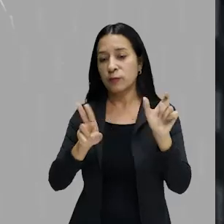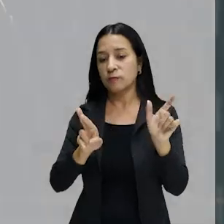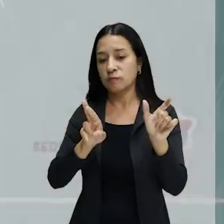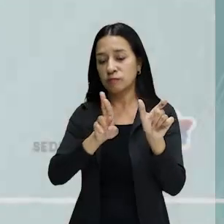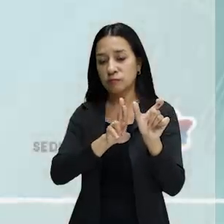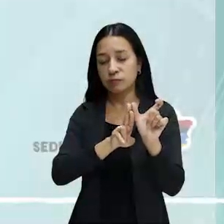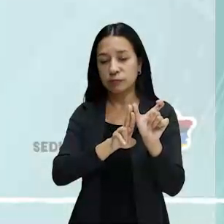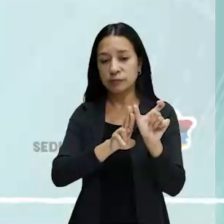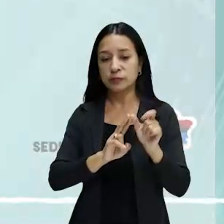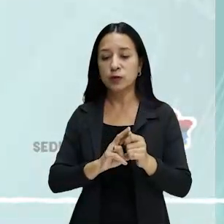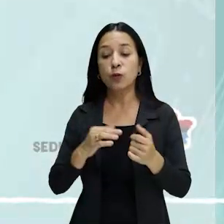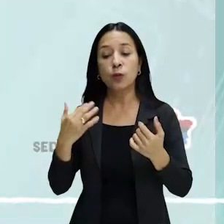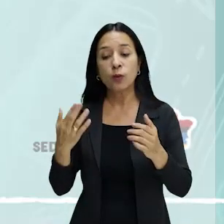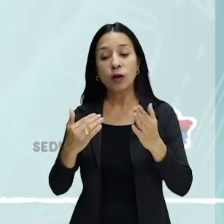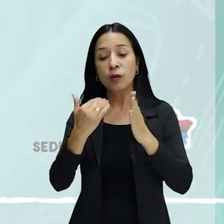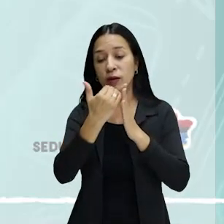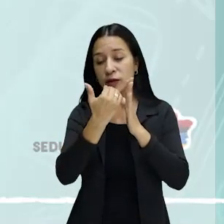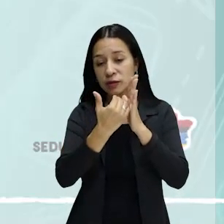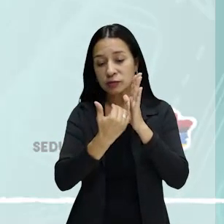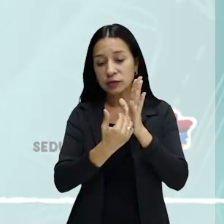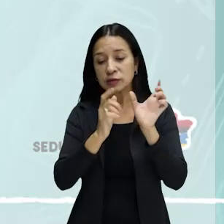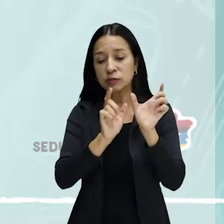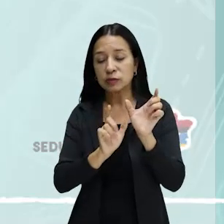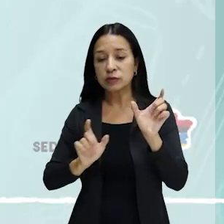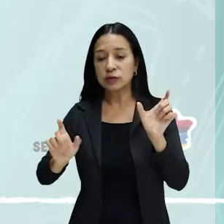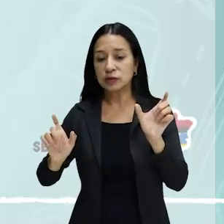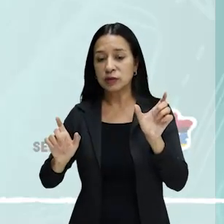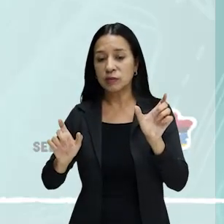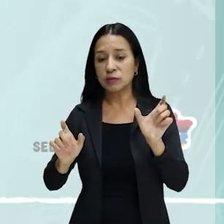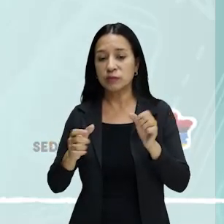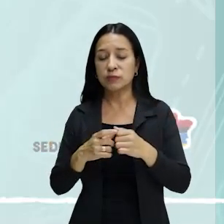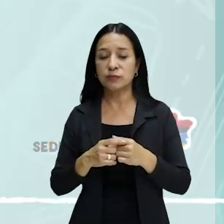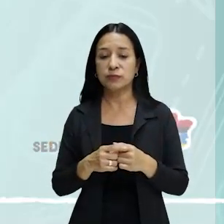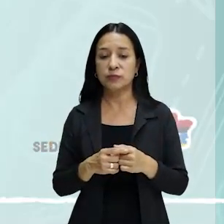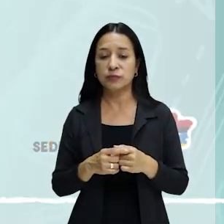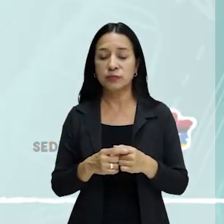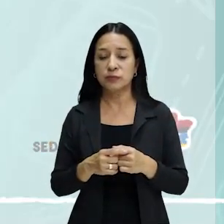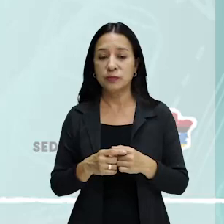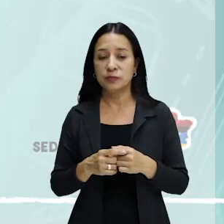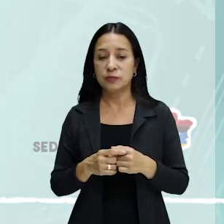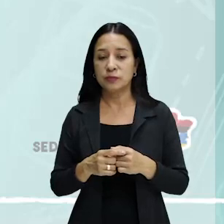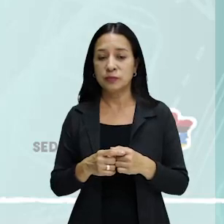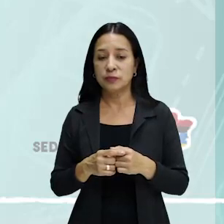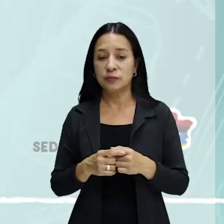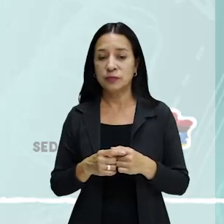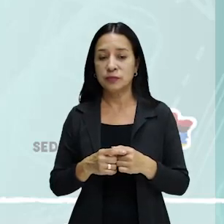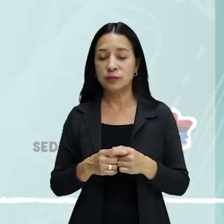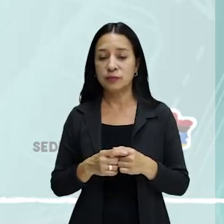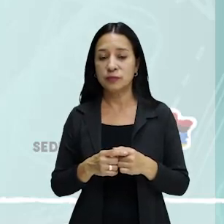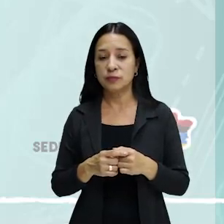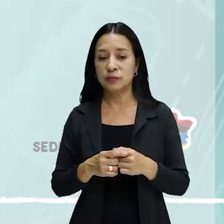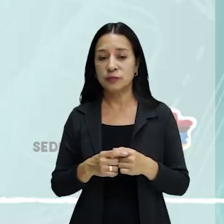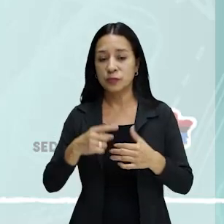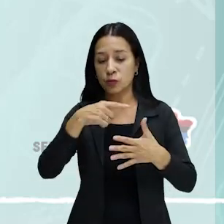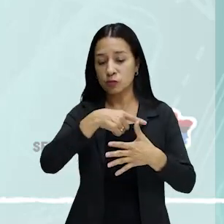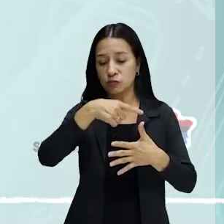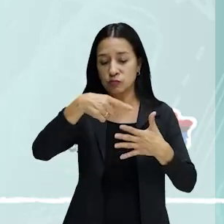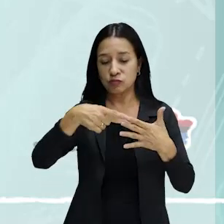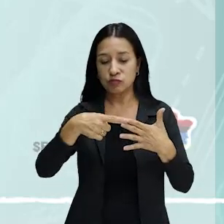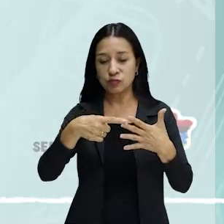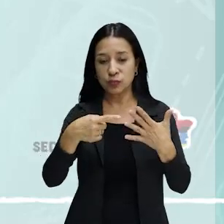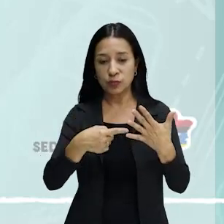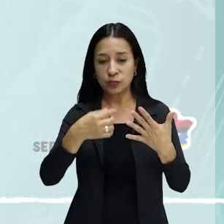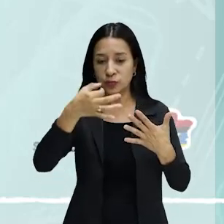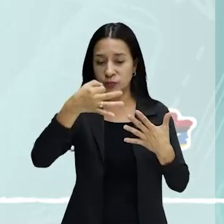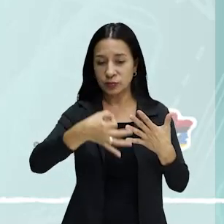melhor, qual é a classificação dessa oração. Eu já até falei a resposta. Ó, ao planejar,